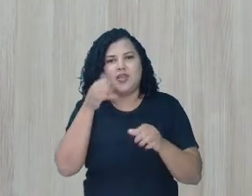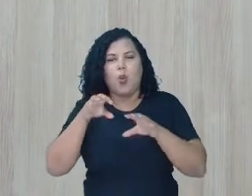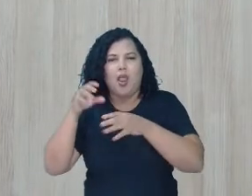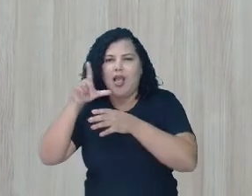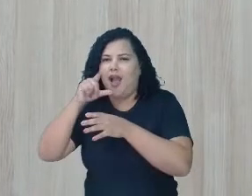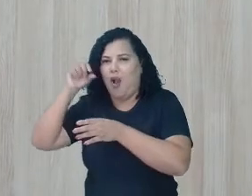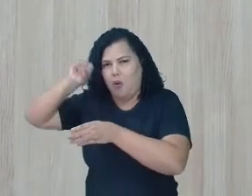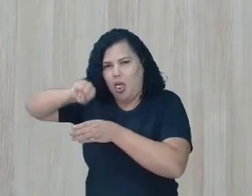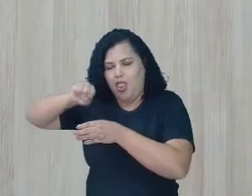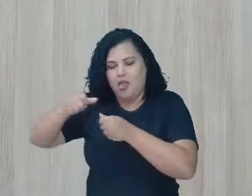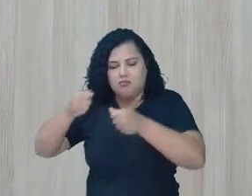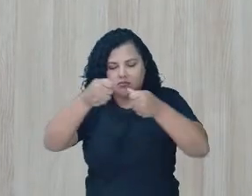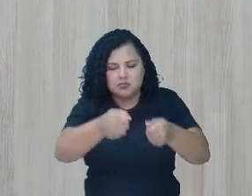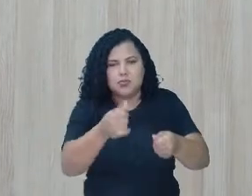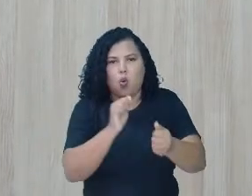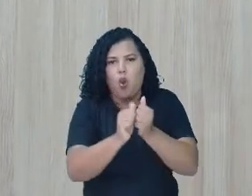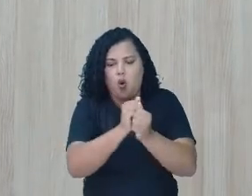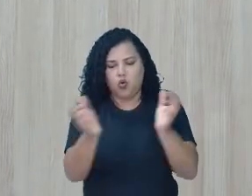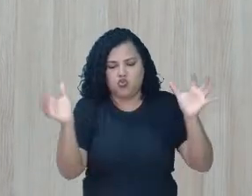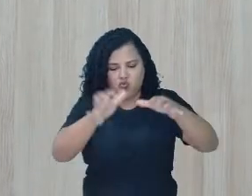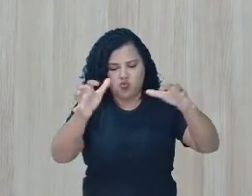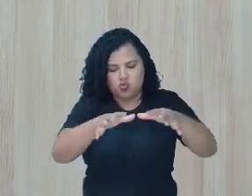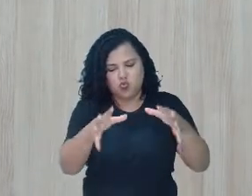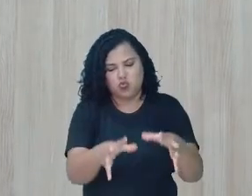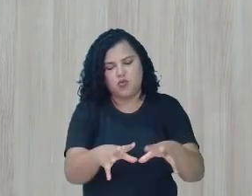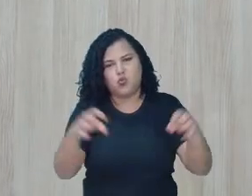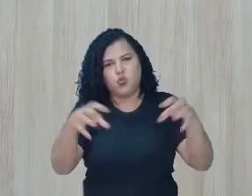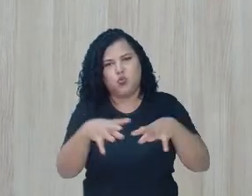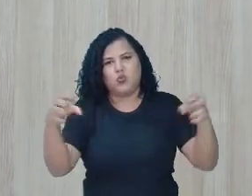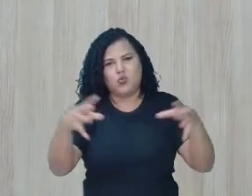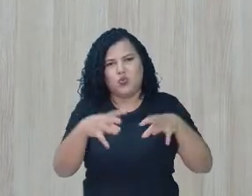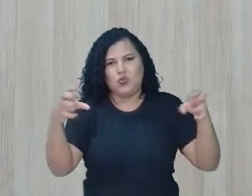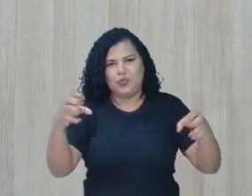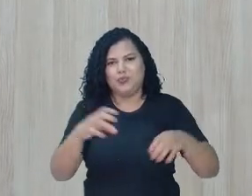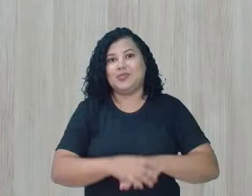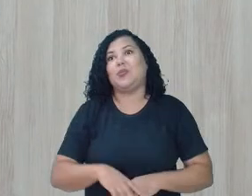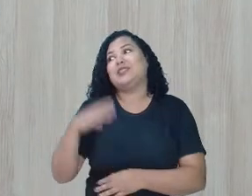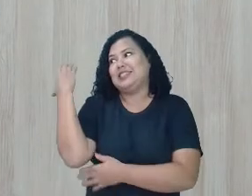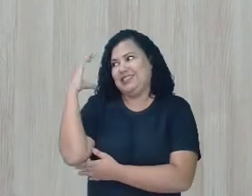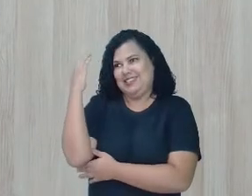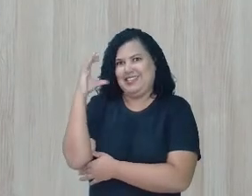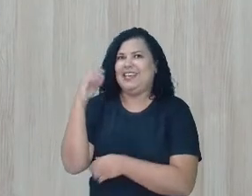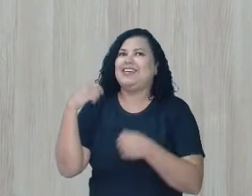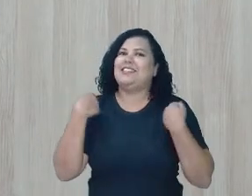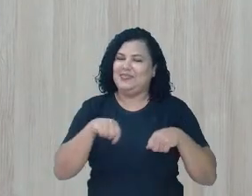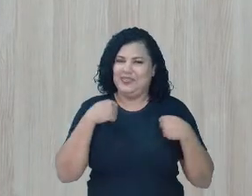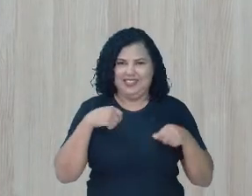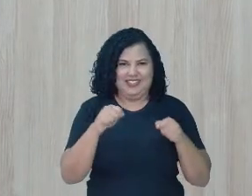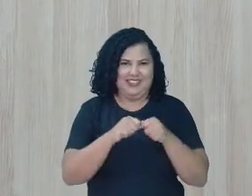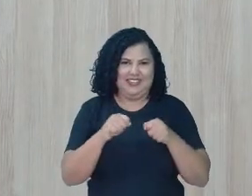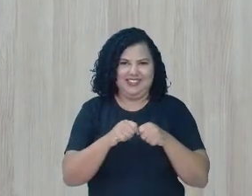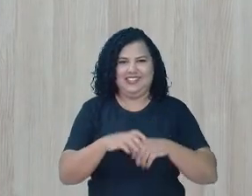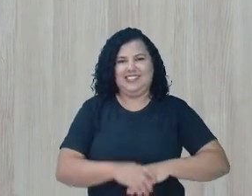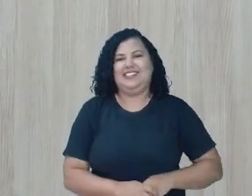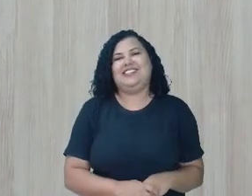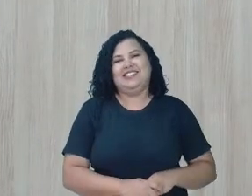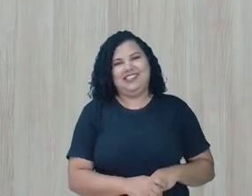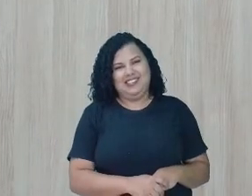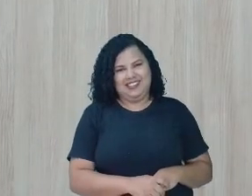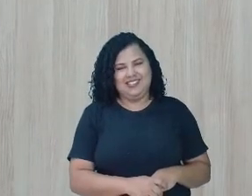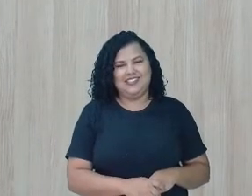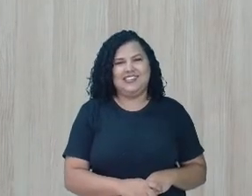no arroz. Funciona ou não? Eu não sei. Tem que ser aí um experimento para ciências. Fica aí dica, caso vocês queiram